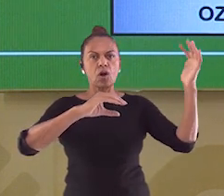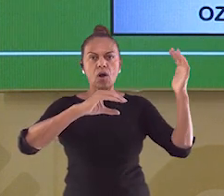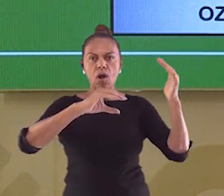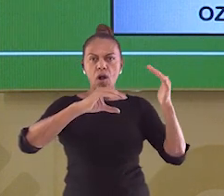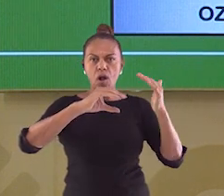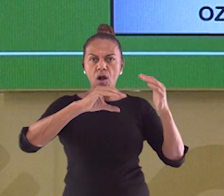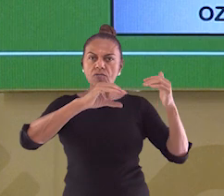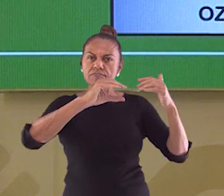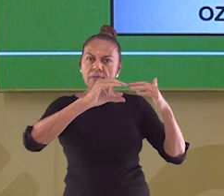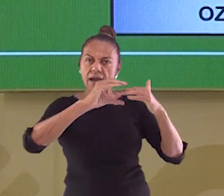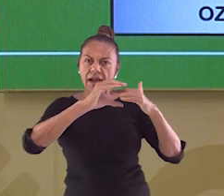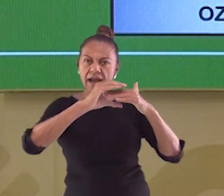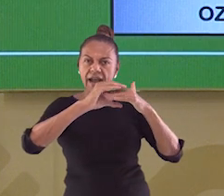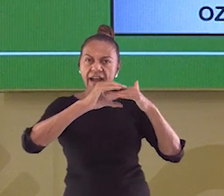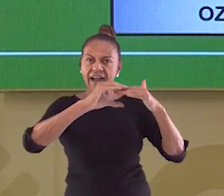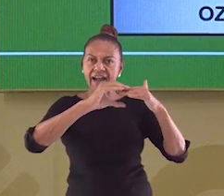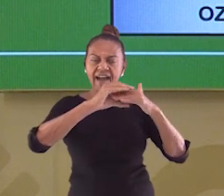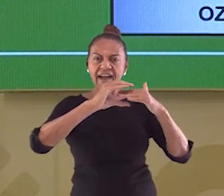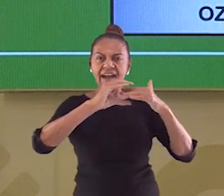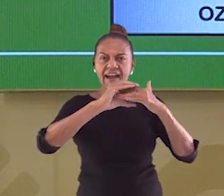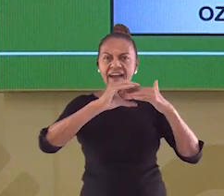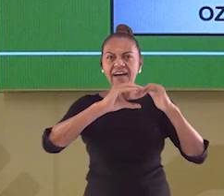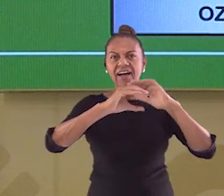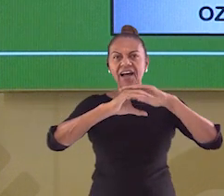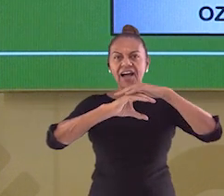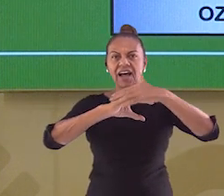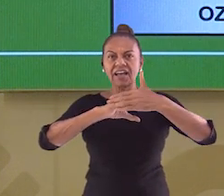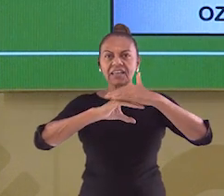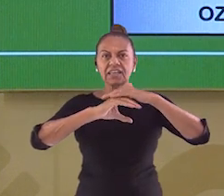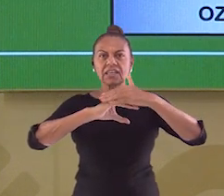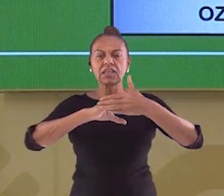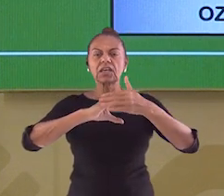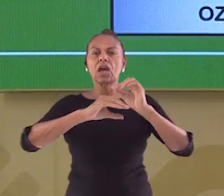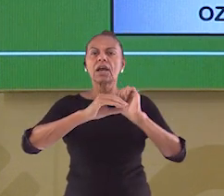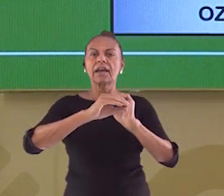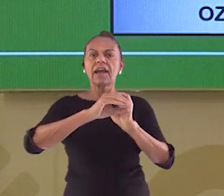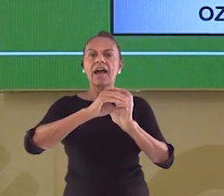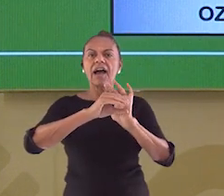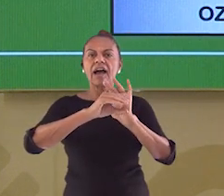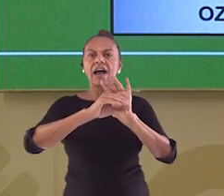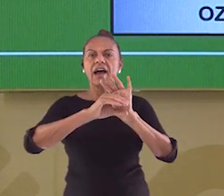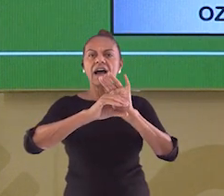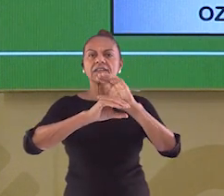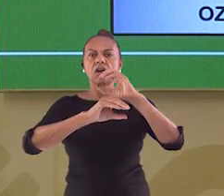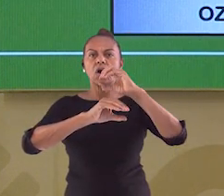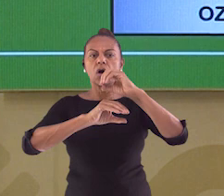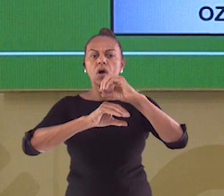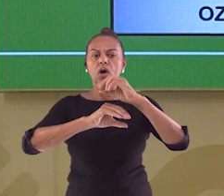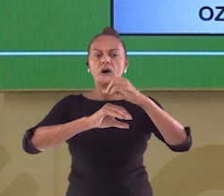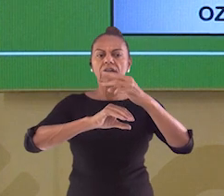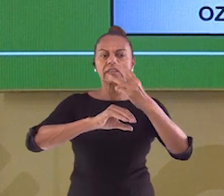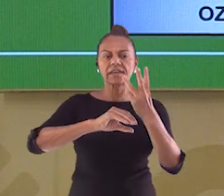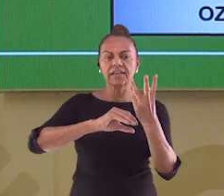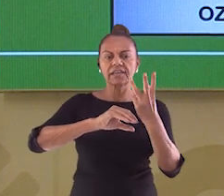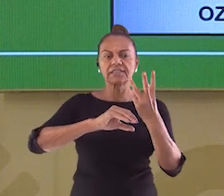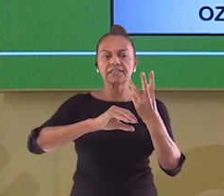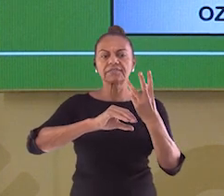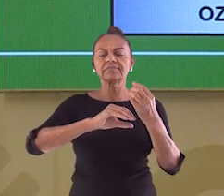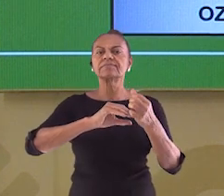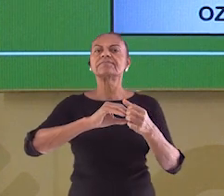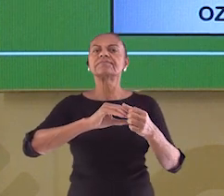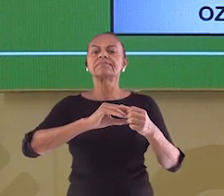proveniente do Sol. E a fórmula química desse gás ozônio é o O3, pois ele é formado por 3 átomos